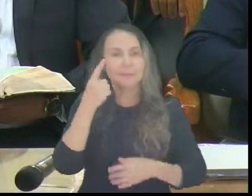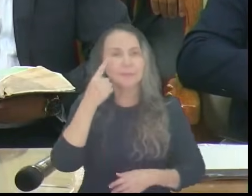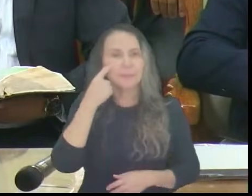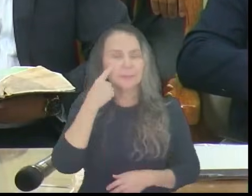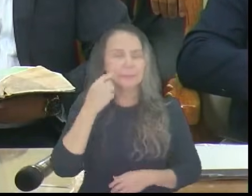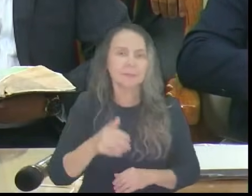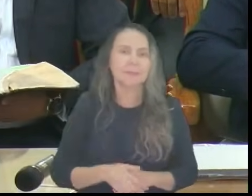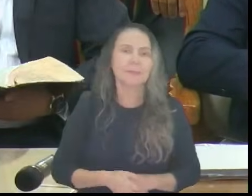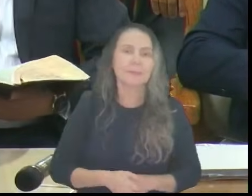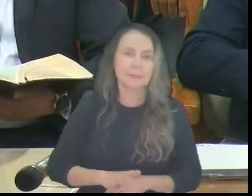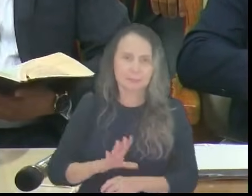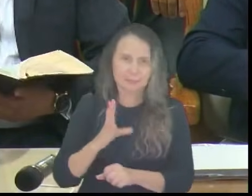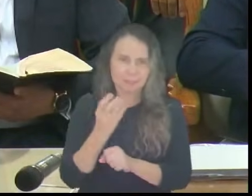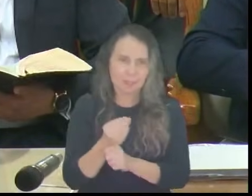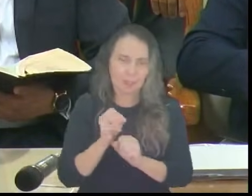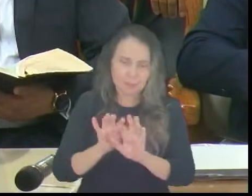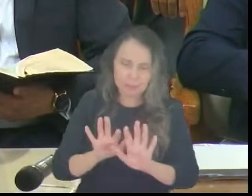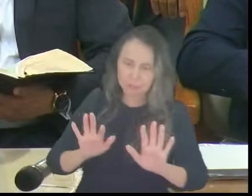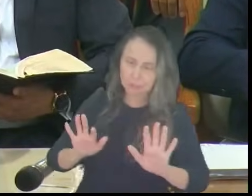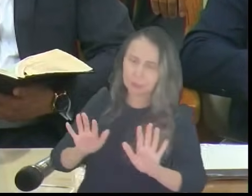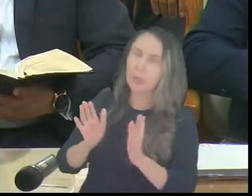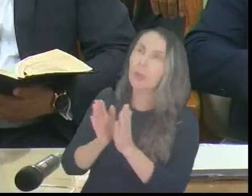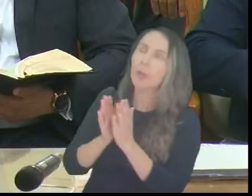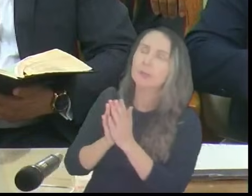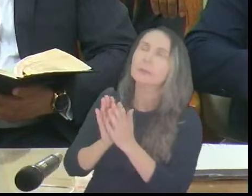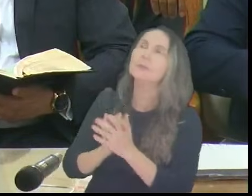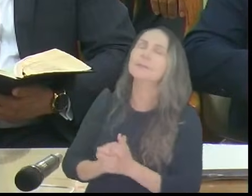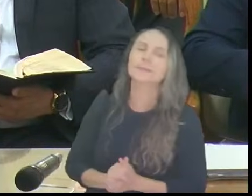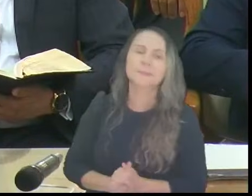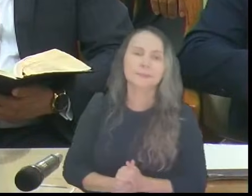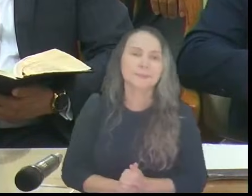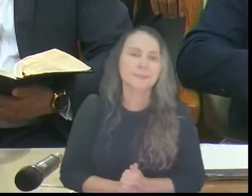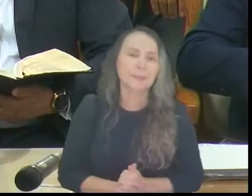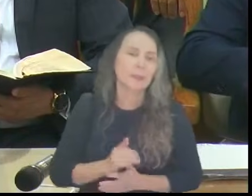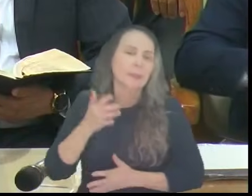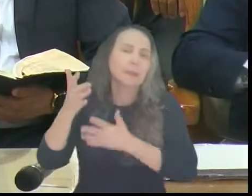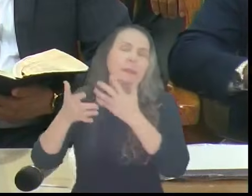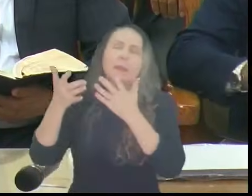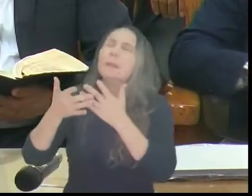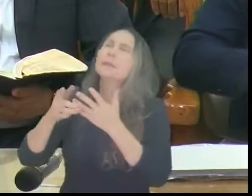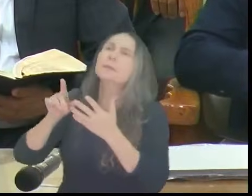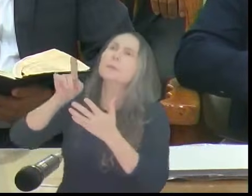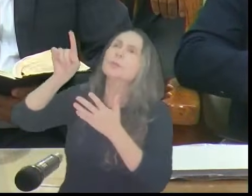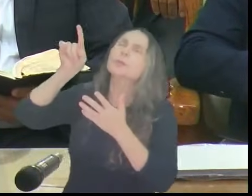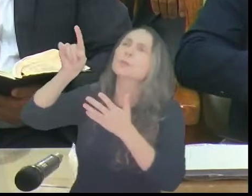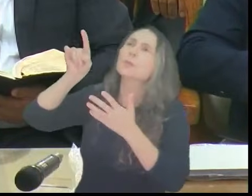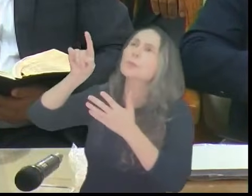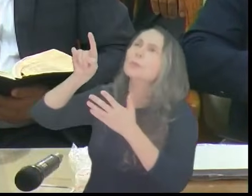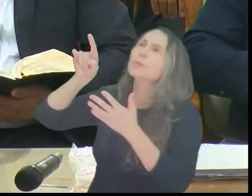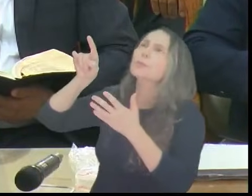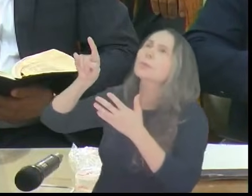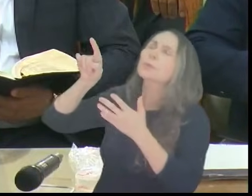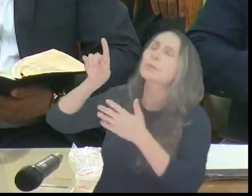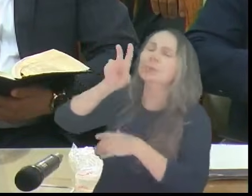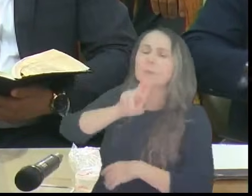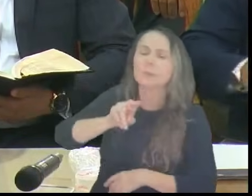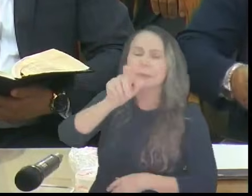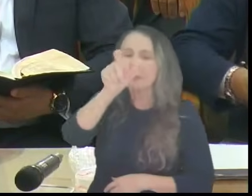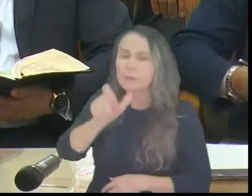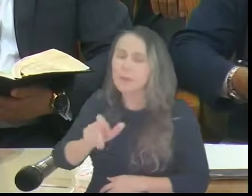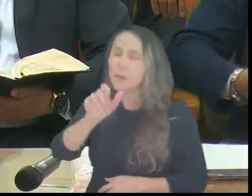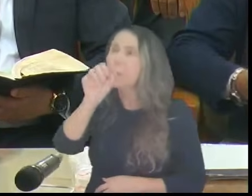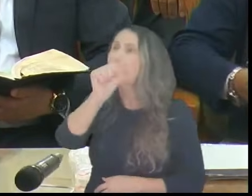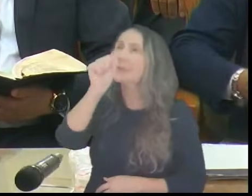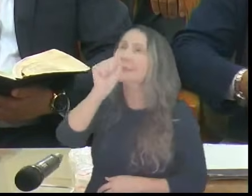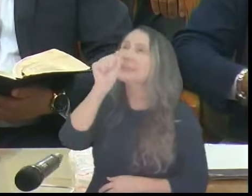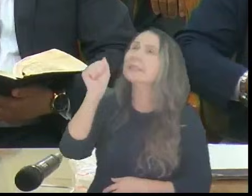ó Senhor, volte por favor um pouquinho. Eles disseram, tu que disseste pela boca de quem? Pela boca